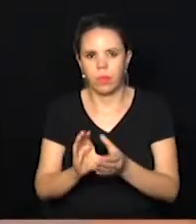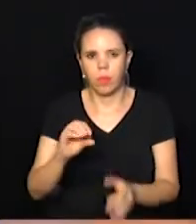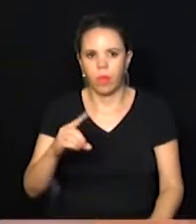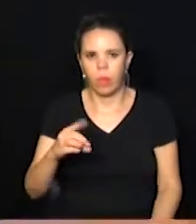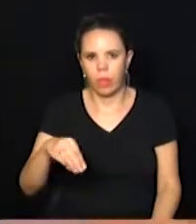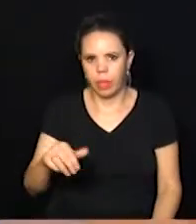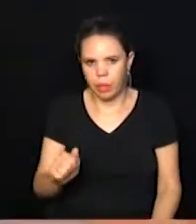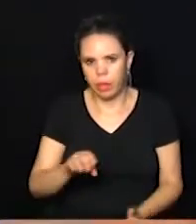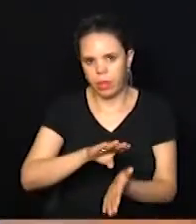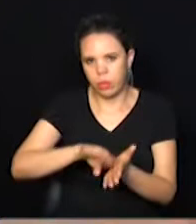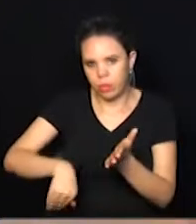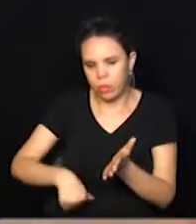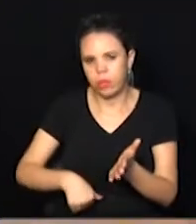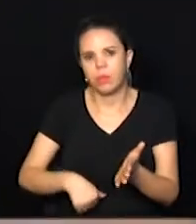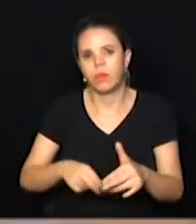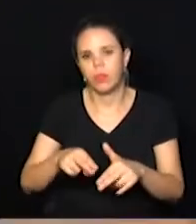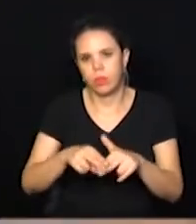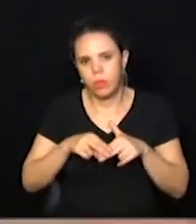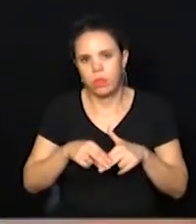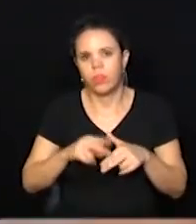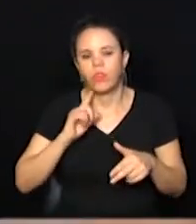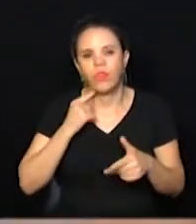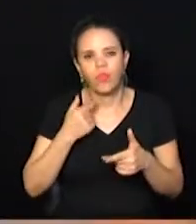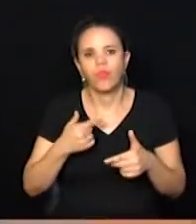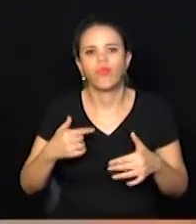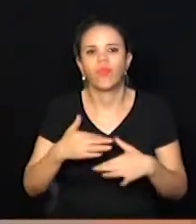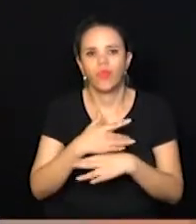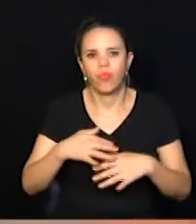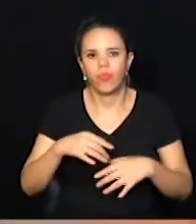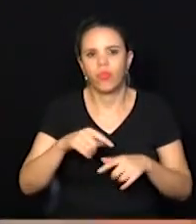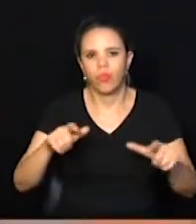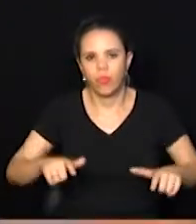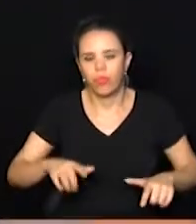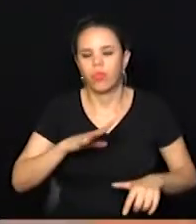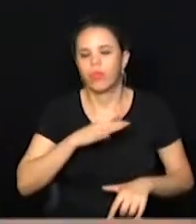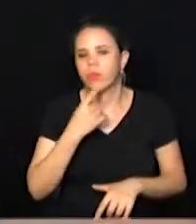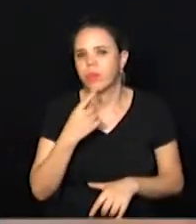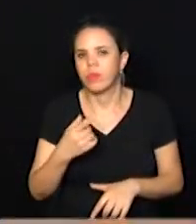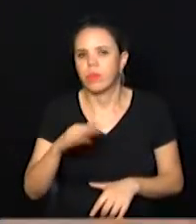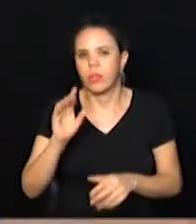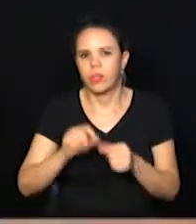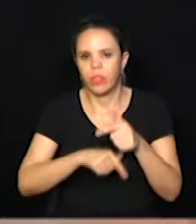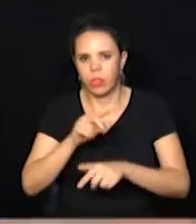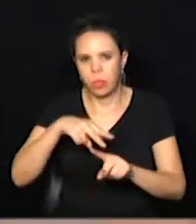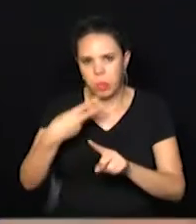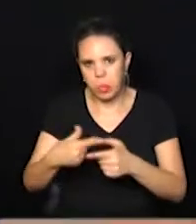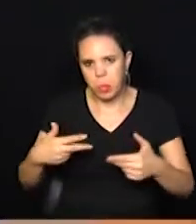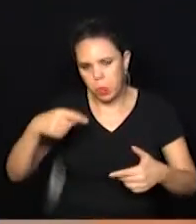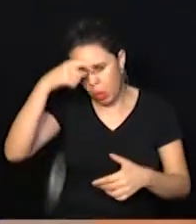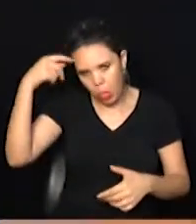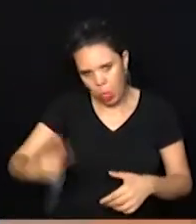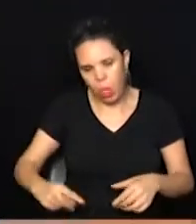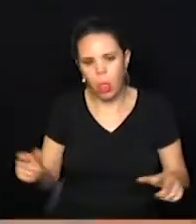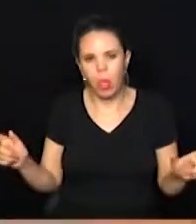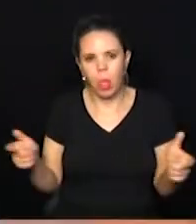foi retirado num embate sobre questão de lixo e zoneamento urbano na cidade de Campinas. Mas fizemos mais do que isso. Nós